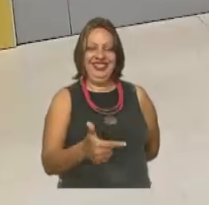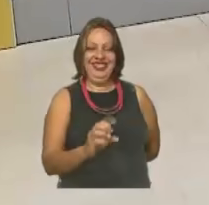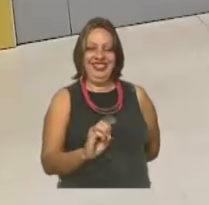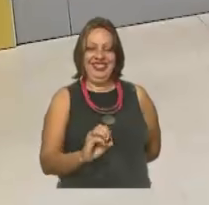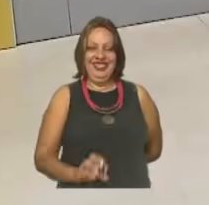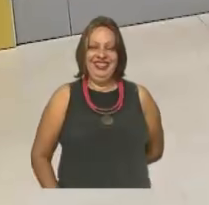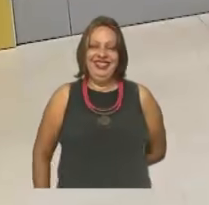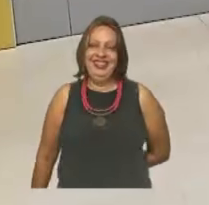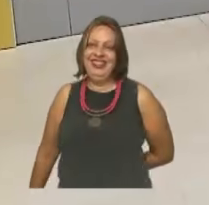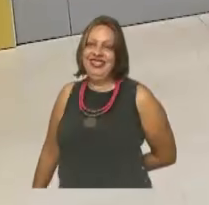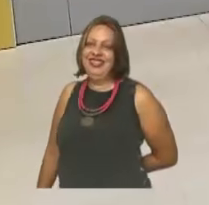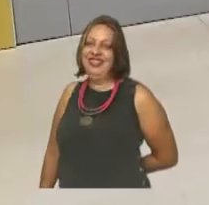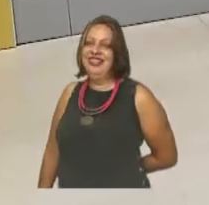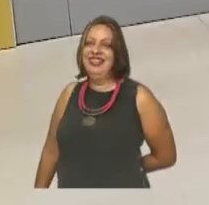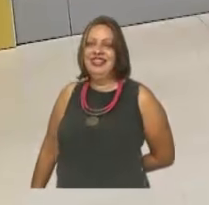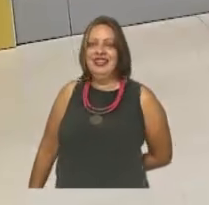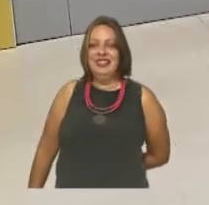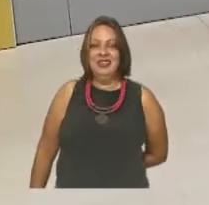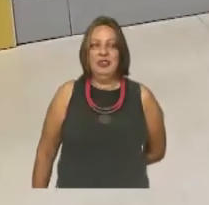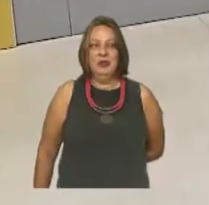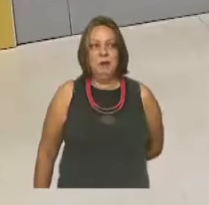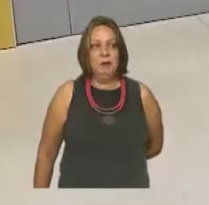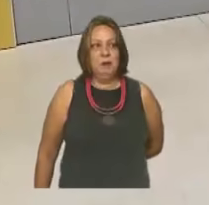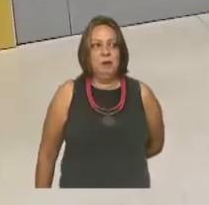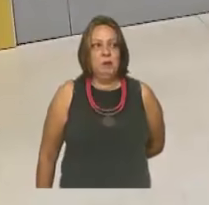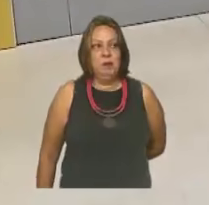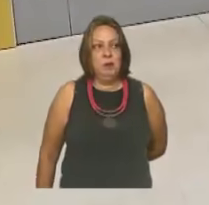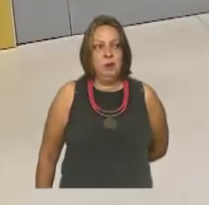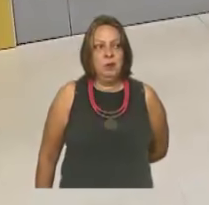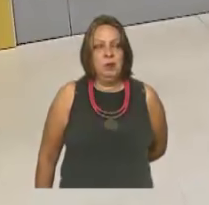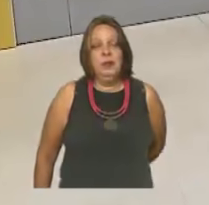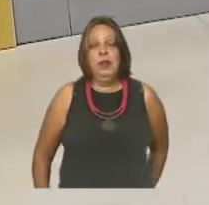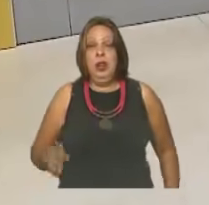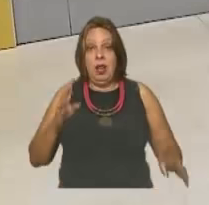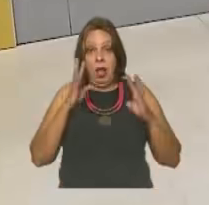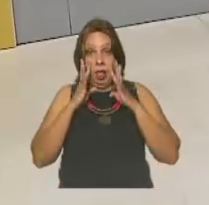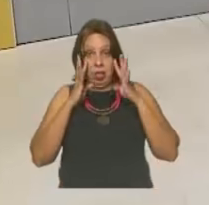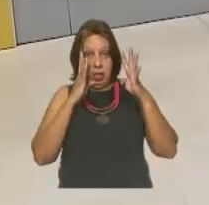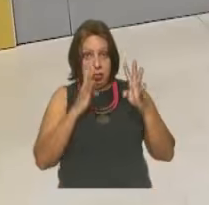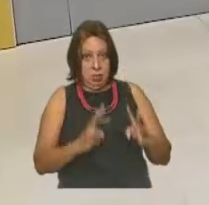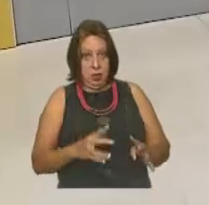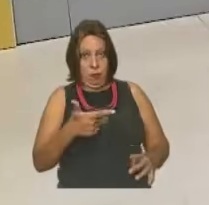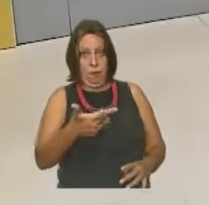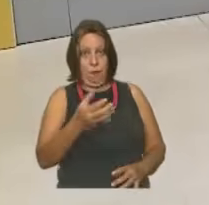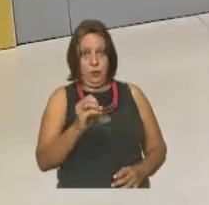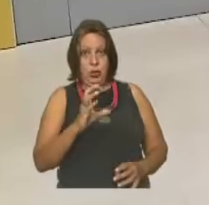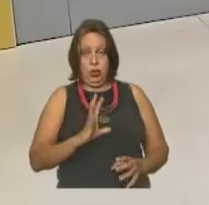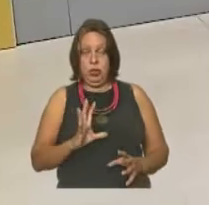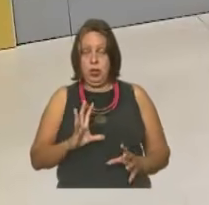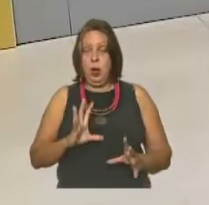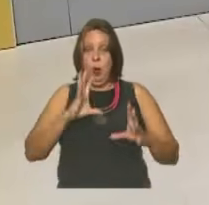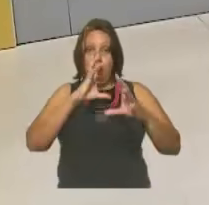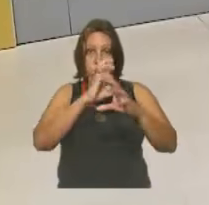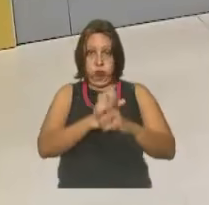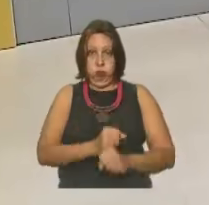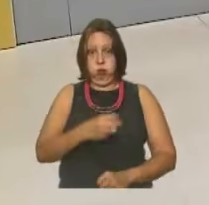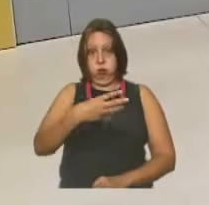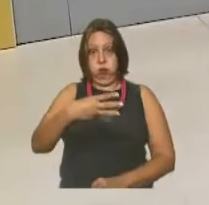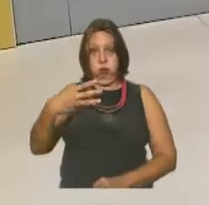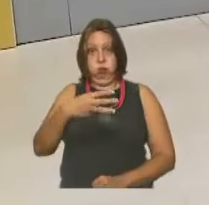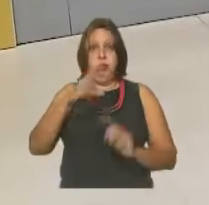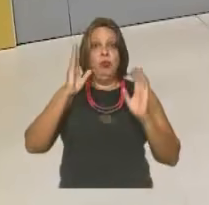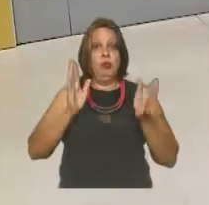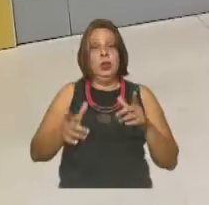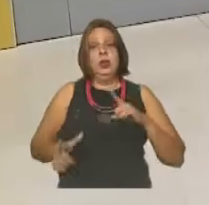20, marque aí, número 20. E atenção que 20 foi a última bolinha chamada num total de 33 bolas que já saíram.